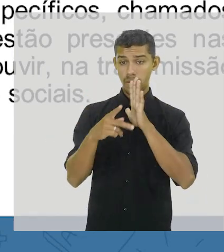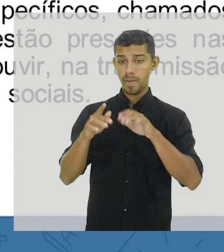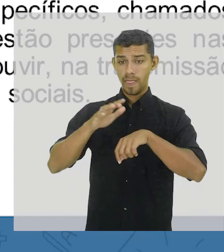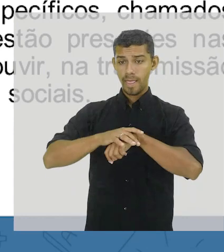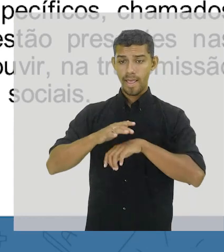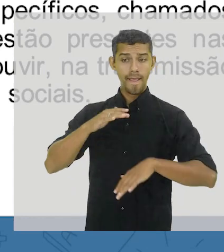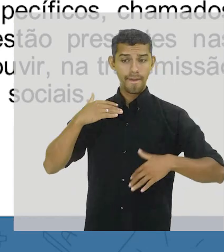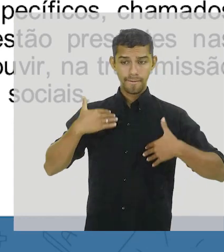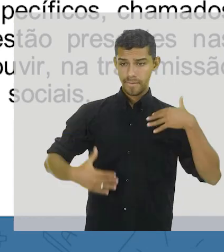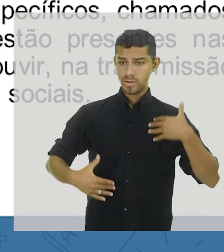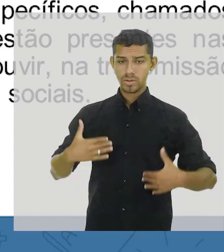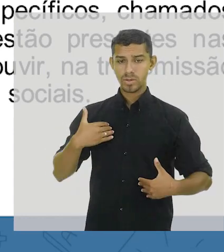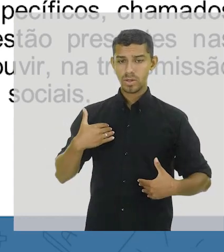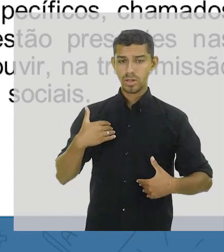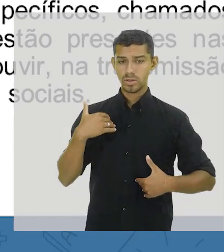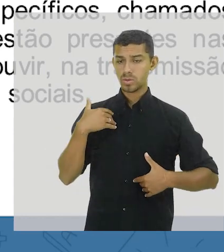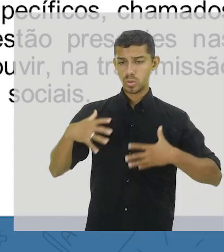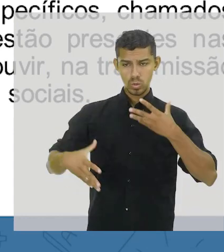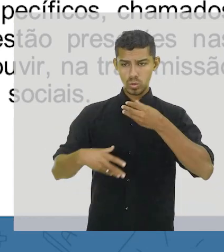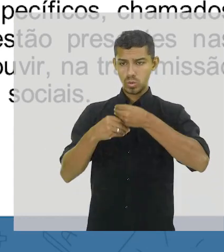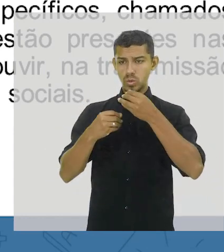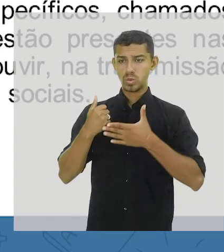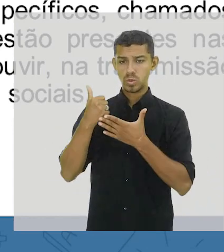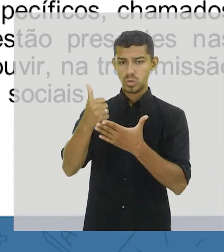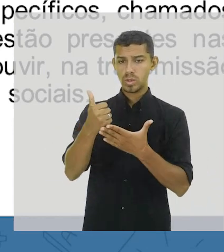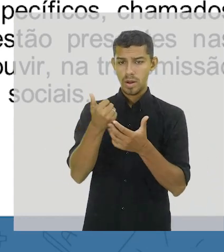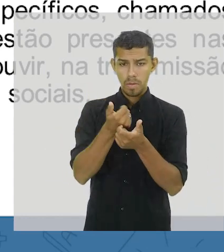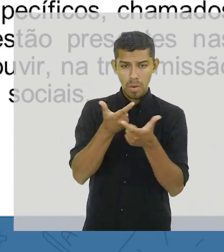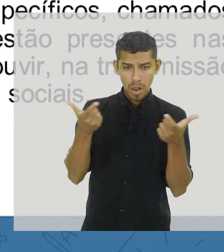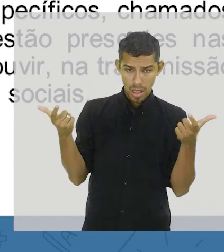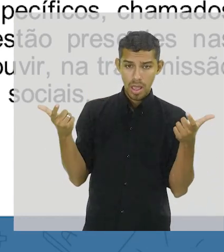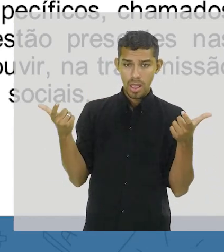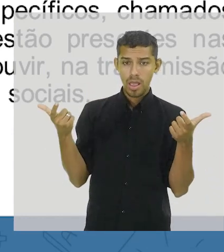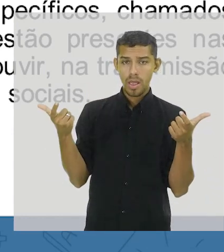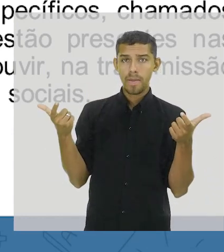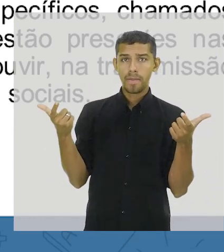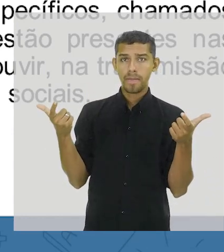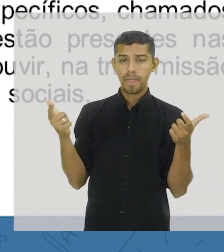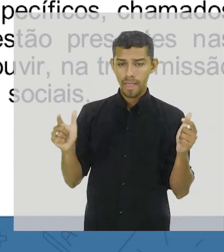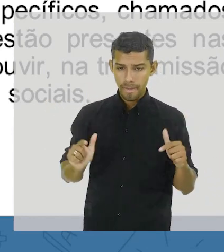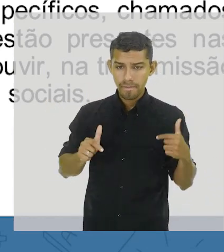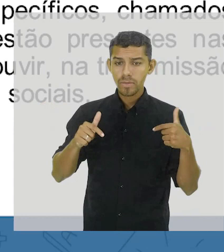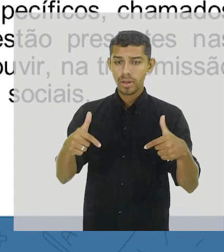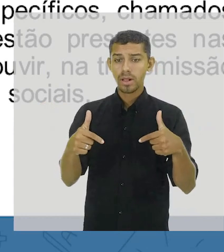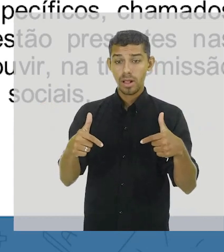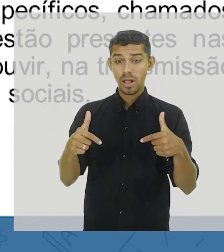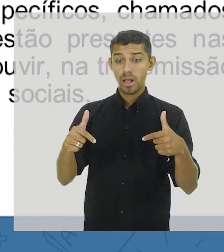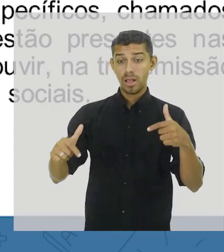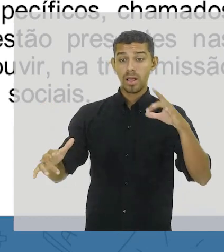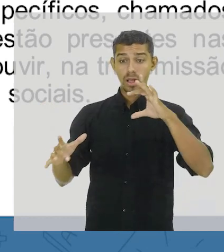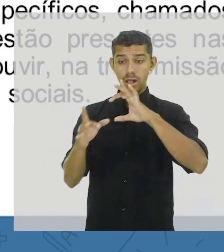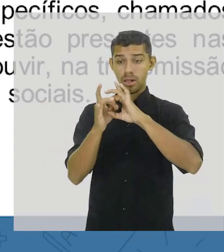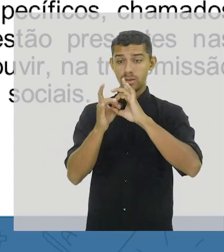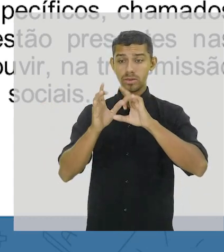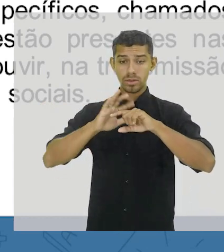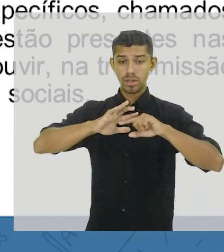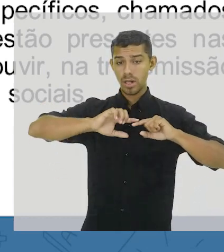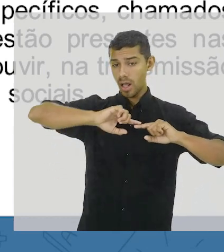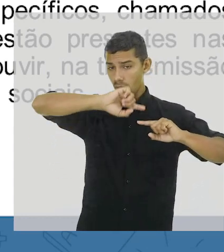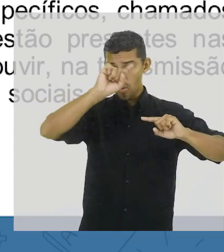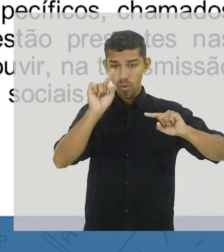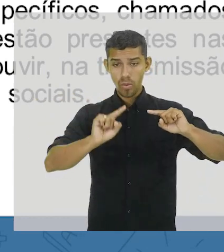auxiliam nas mais diversas atividades. Dentre eles, destacam-se as ondas que